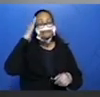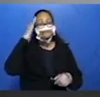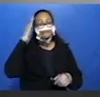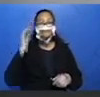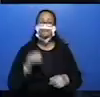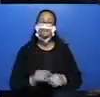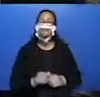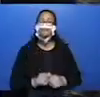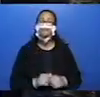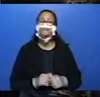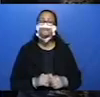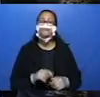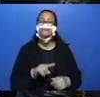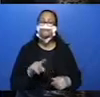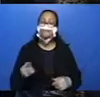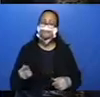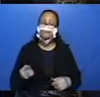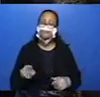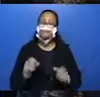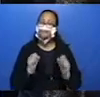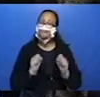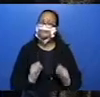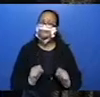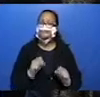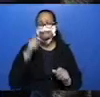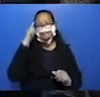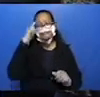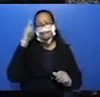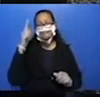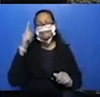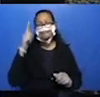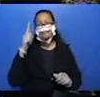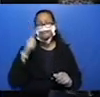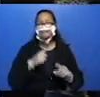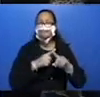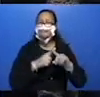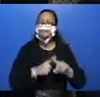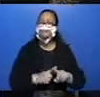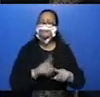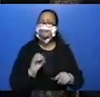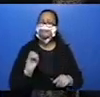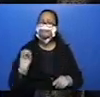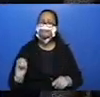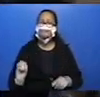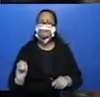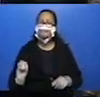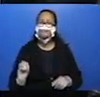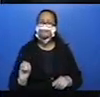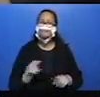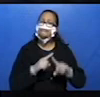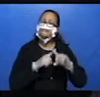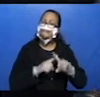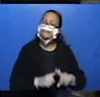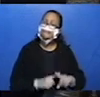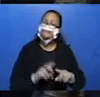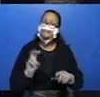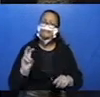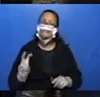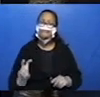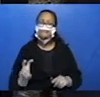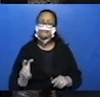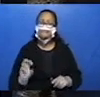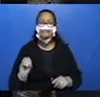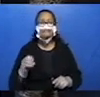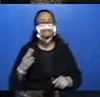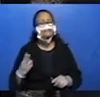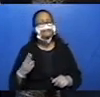de fazer. Você pode pensar na tabuada do 10, você pode usar a tabuada do 5, ou pode pensar